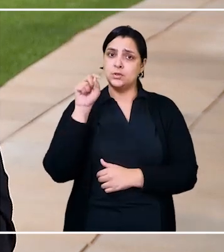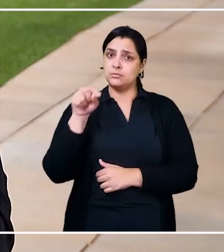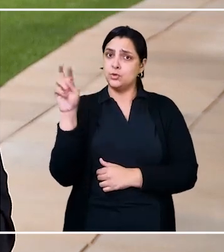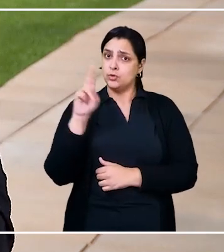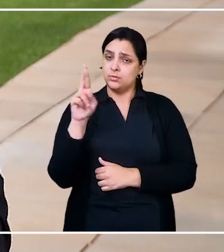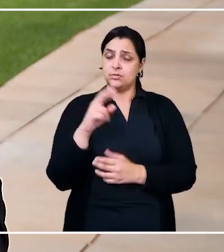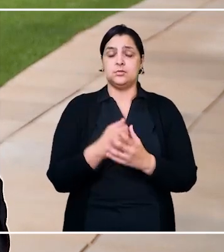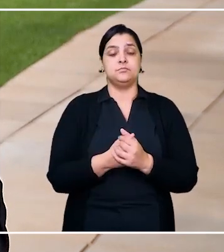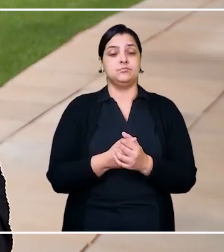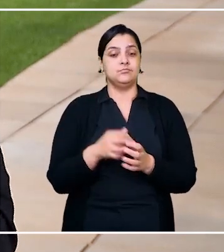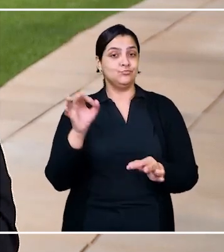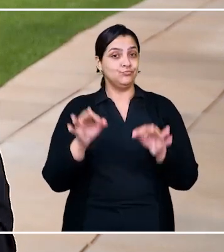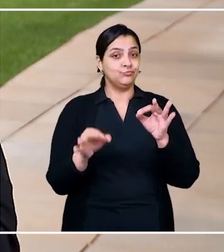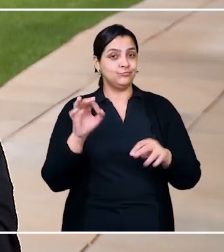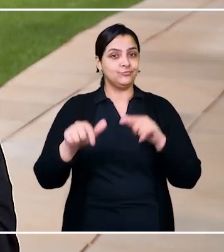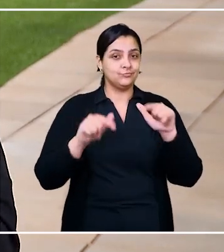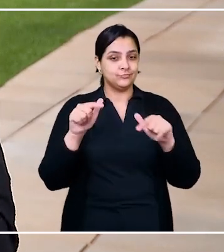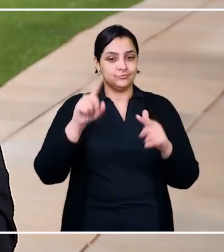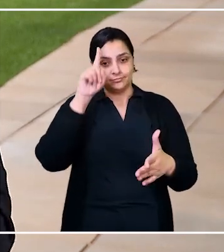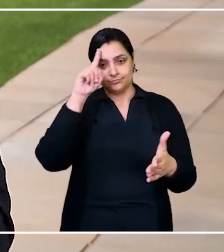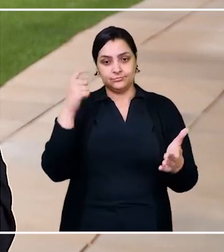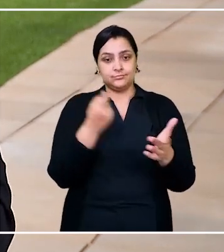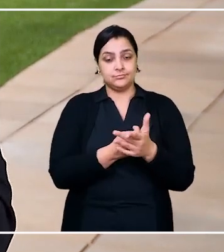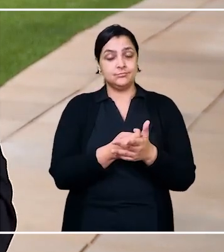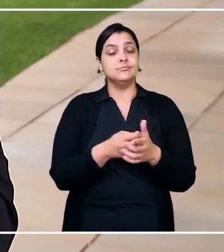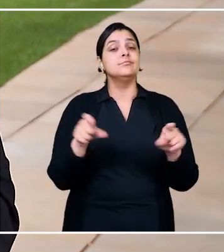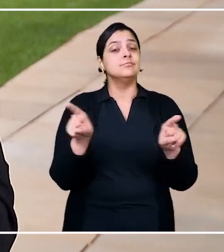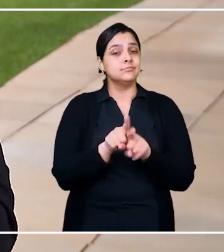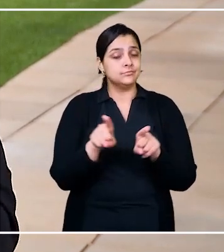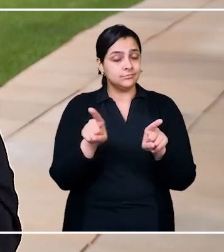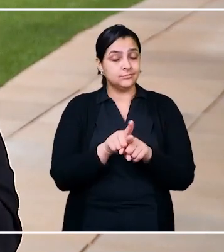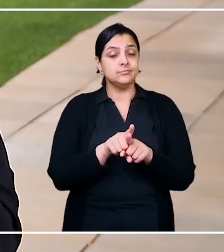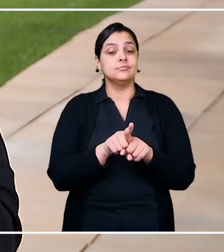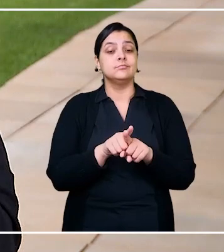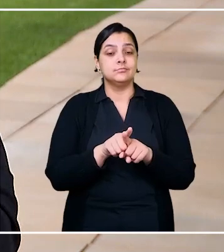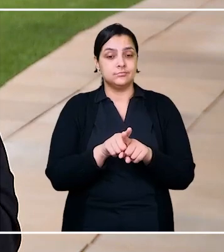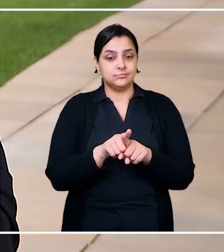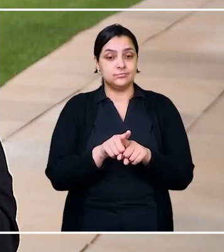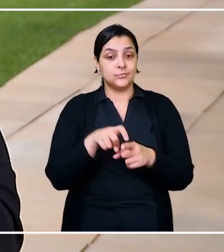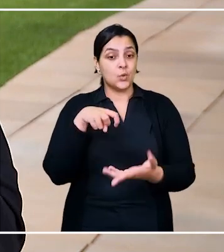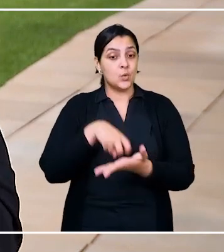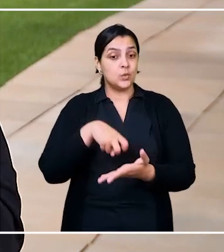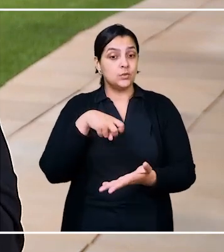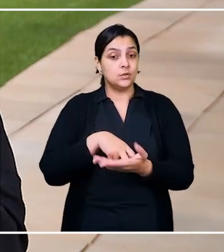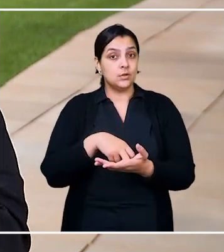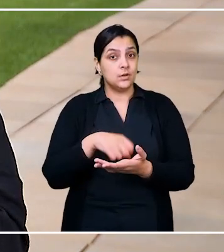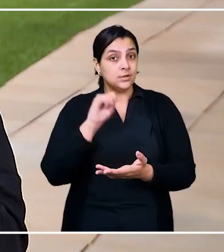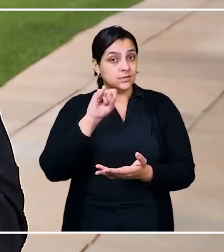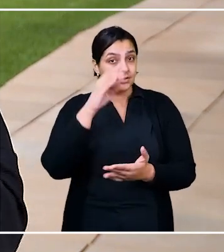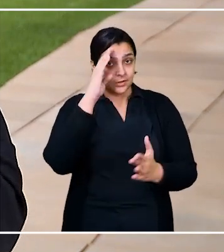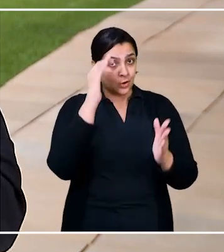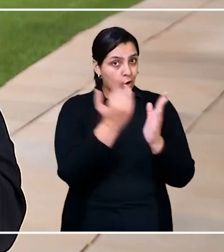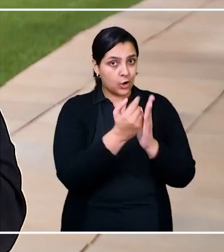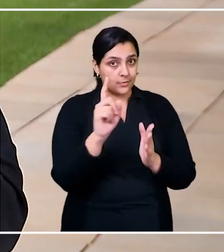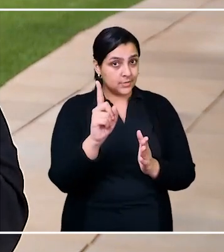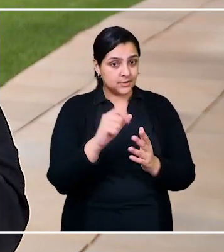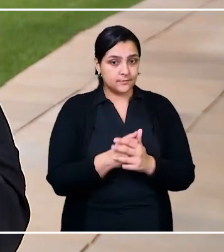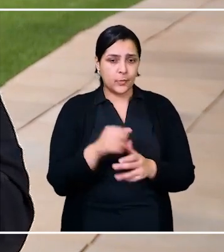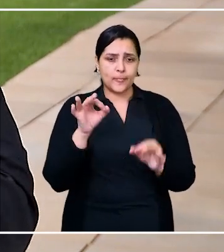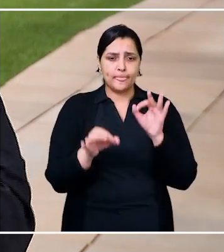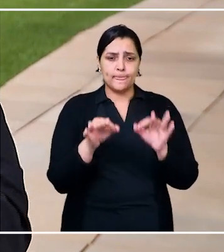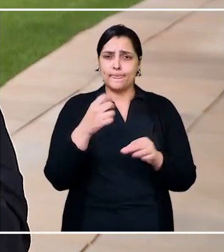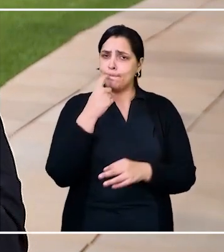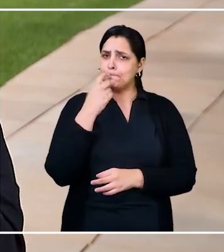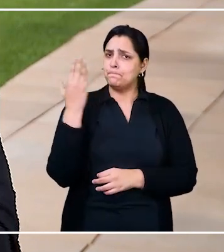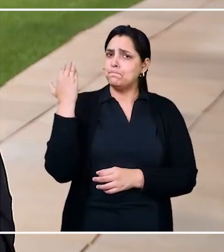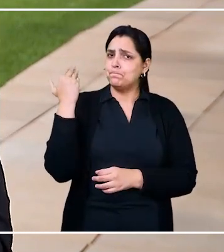de R 200.000 na justiça do trabalho as decisões também tem sido no sentido de condenar quem desrespeita a lei